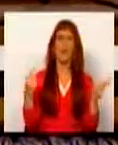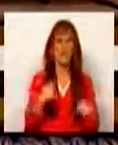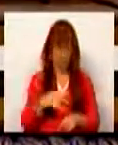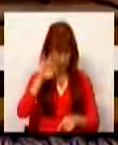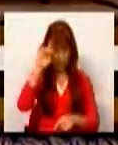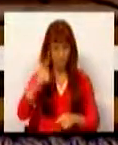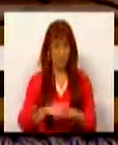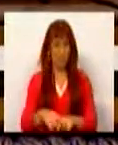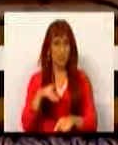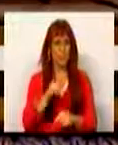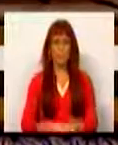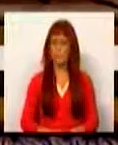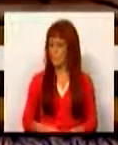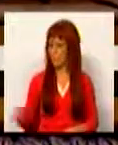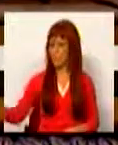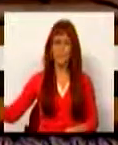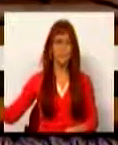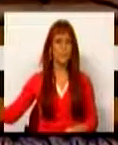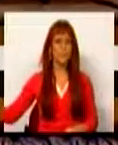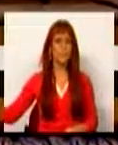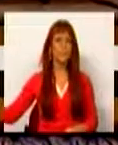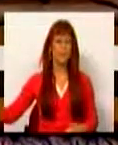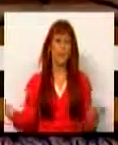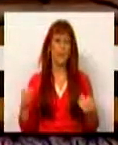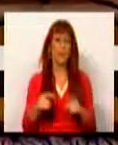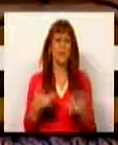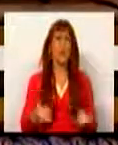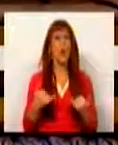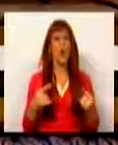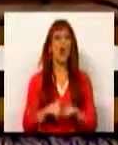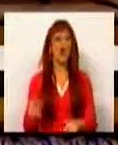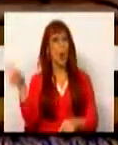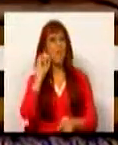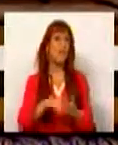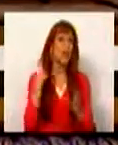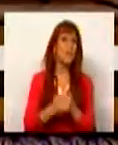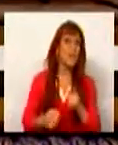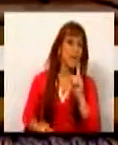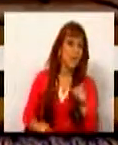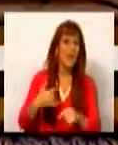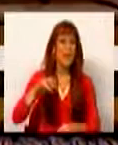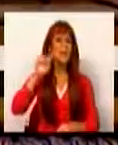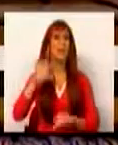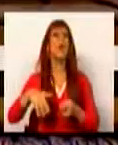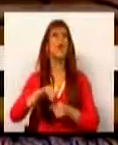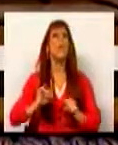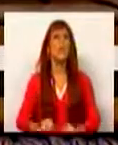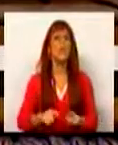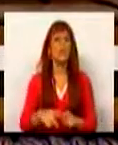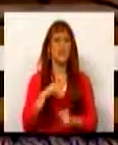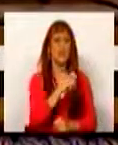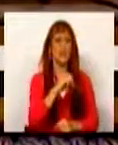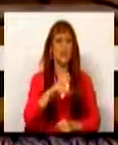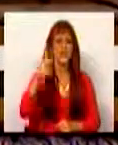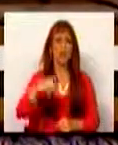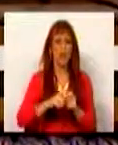saber onde estão os 300... Pois é, agora vão ter que ouvir até ao fim. Se querem saber onde estão os